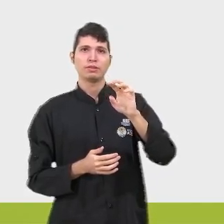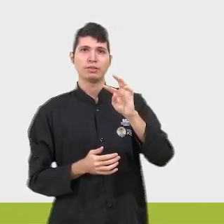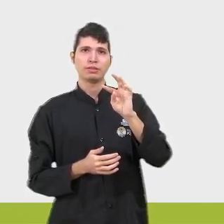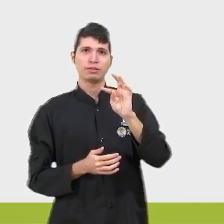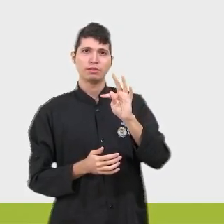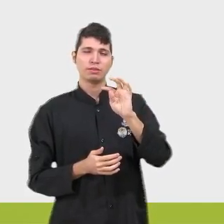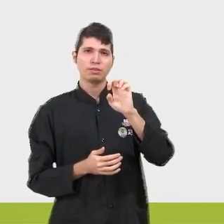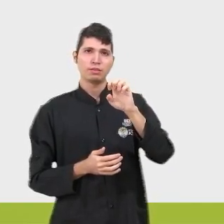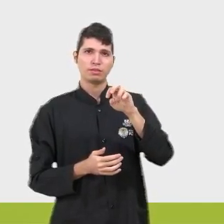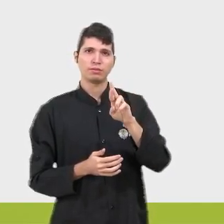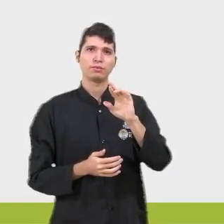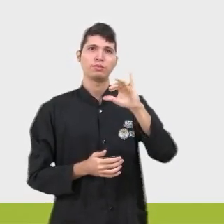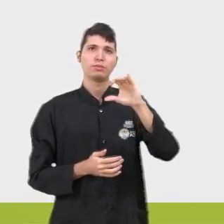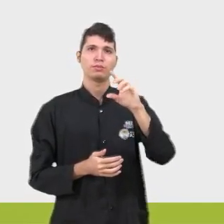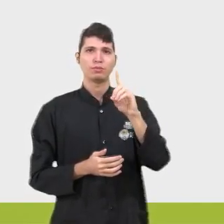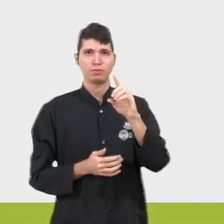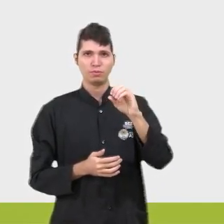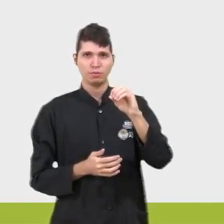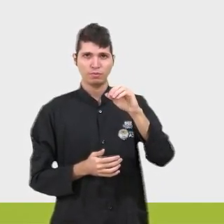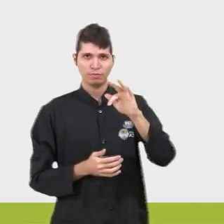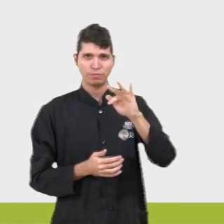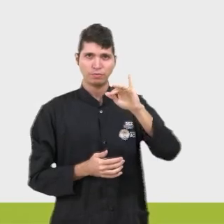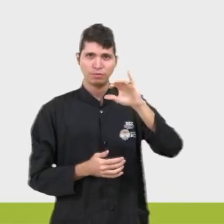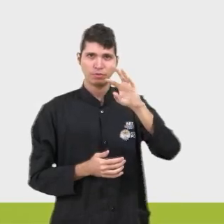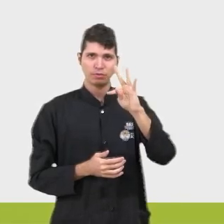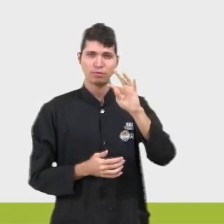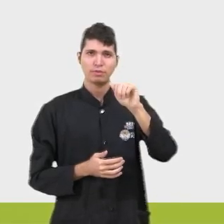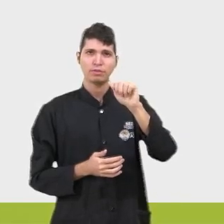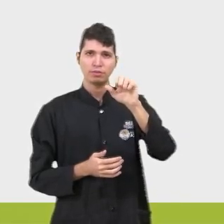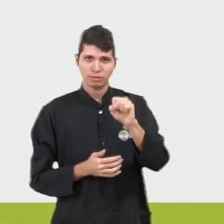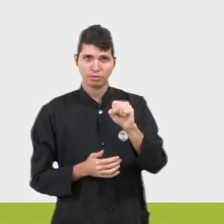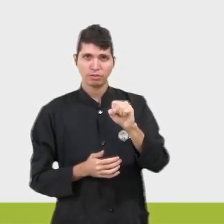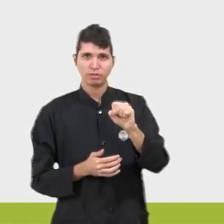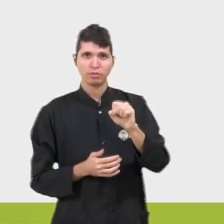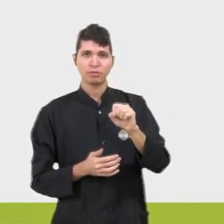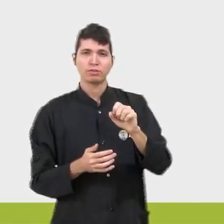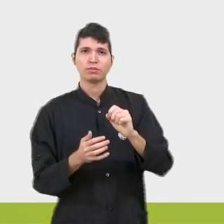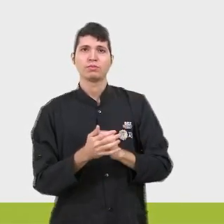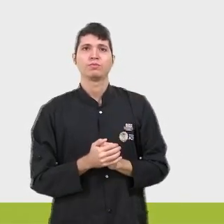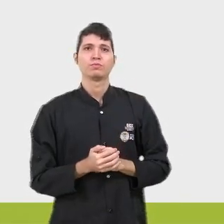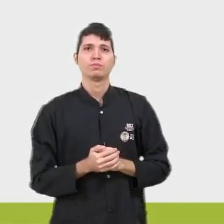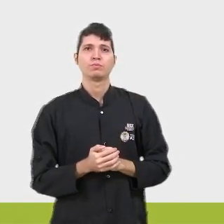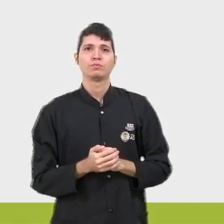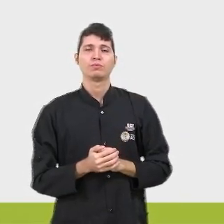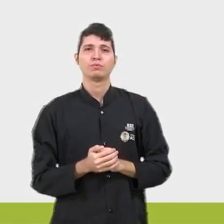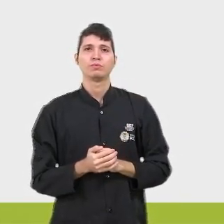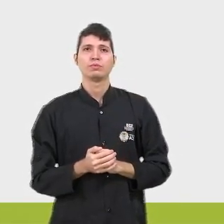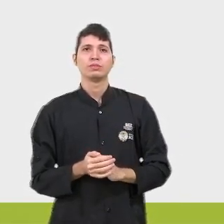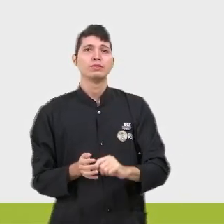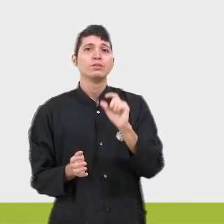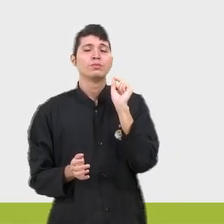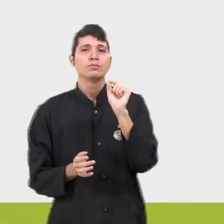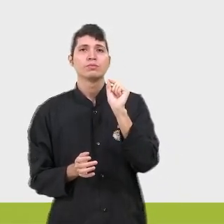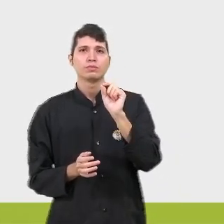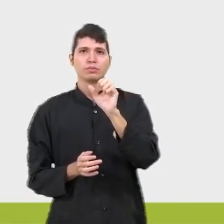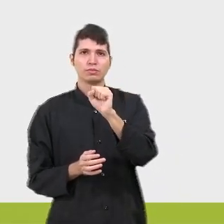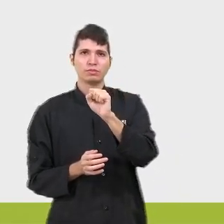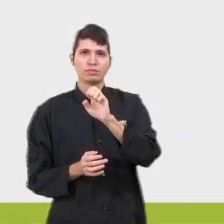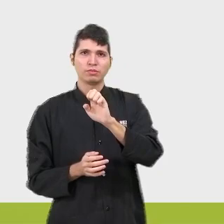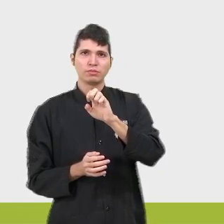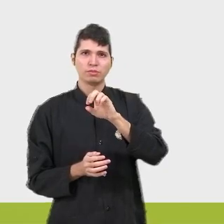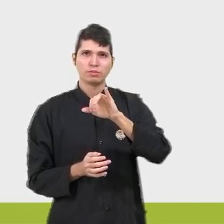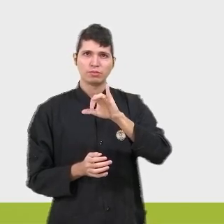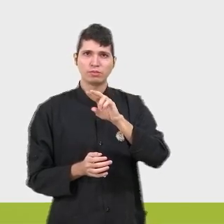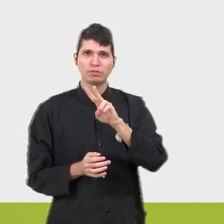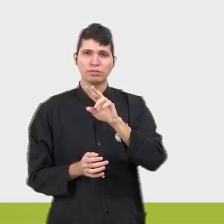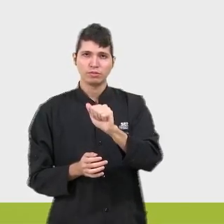seiva elaborada, vasos condutores de seiva bruta. O que é a seiva elaborada, professor? A seiva elaborada é aquela